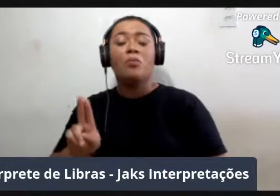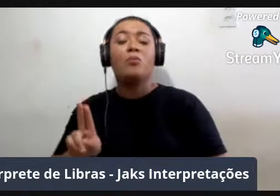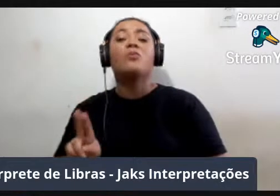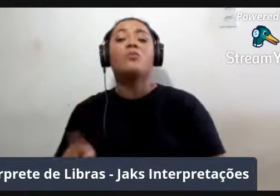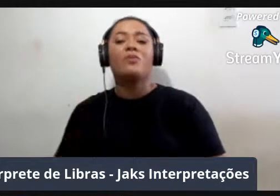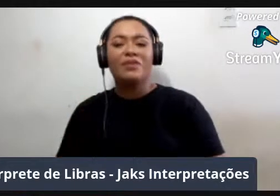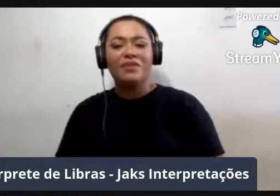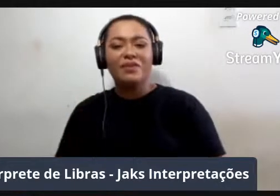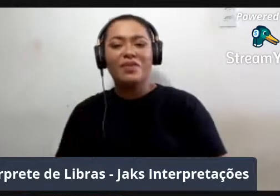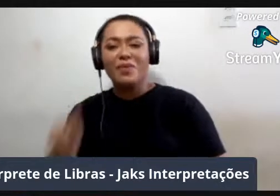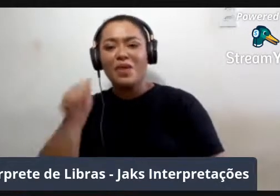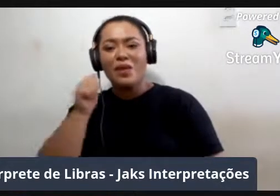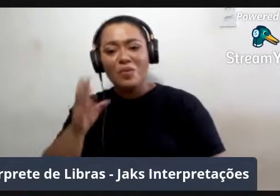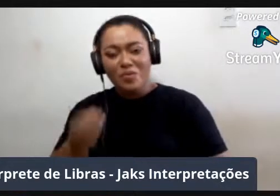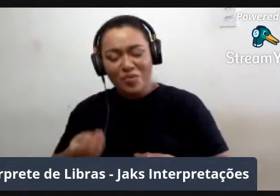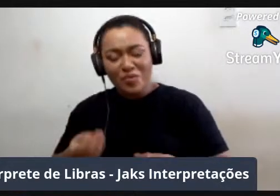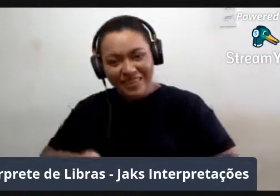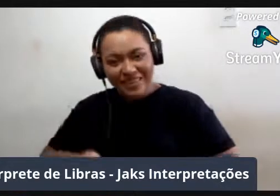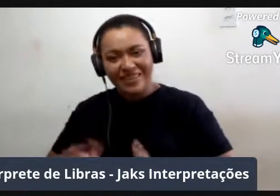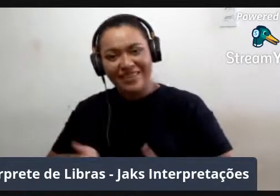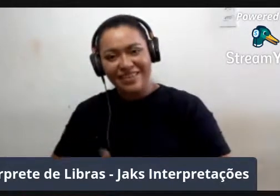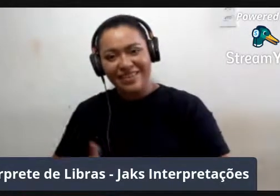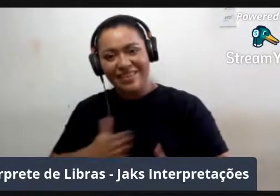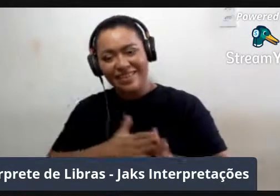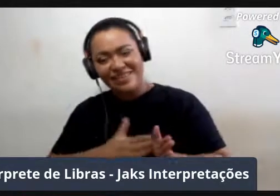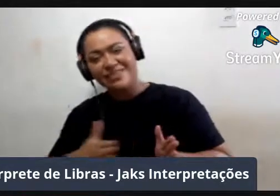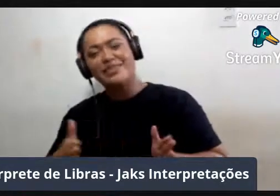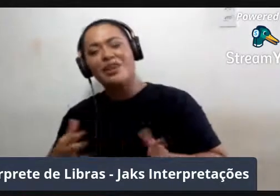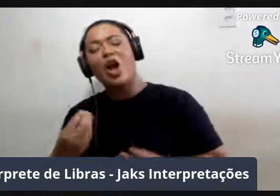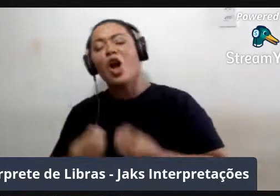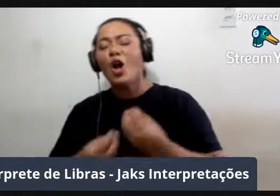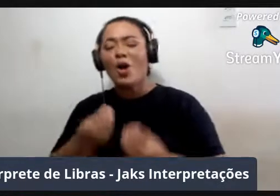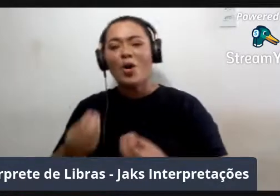menino por aí nesses dias, como é que foram as coisas? Teve muito parto?